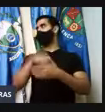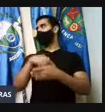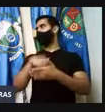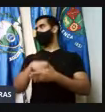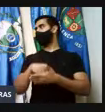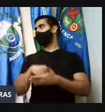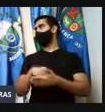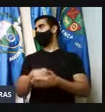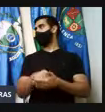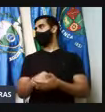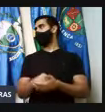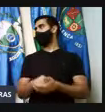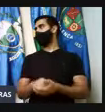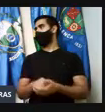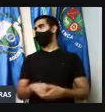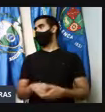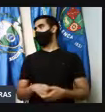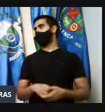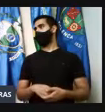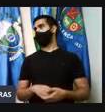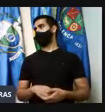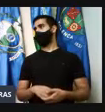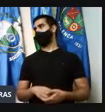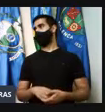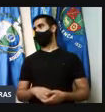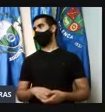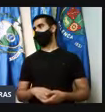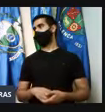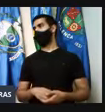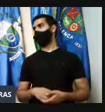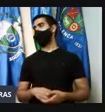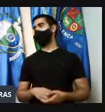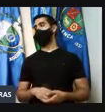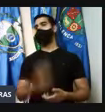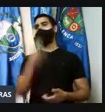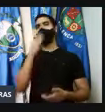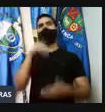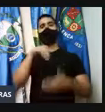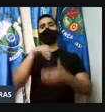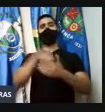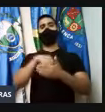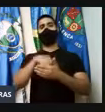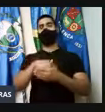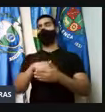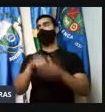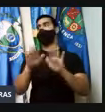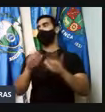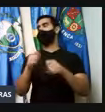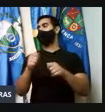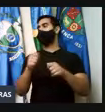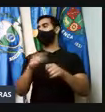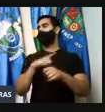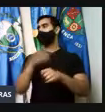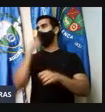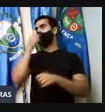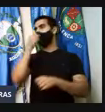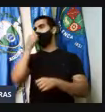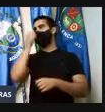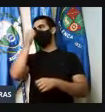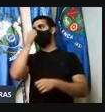hoje? Para a gente poder. O pedido para votação, ele vai ter que passar um requerimento e